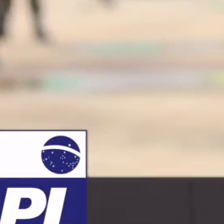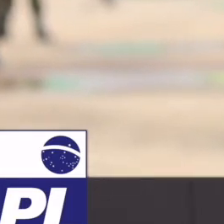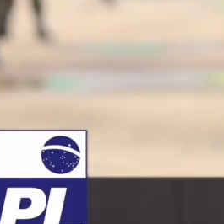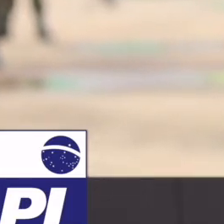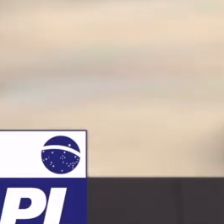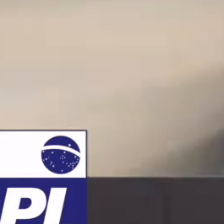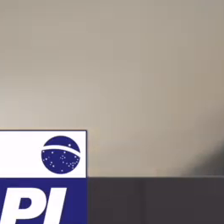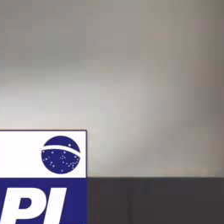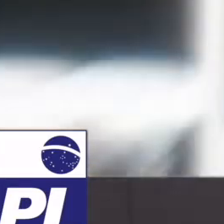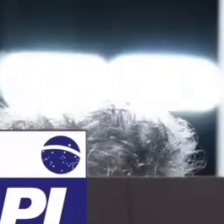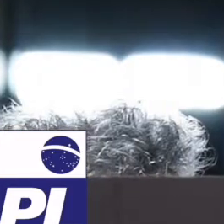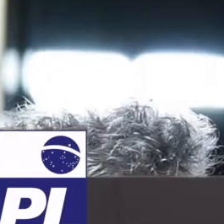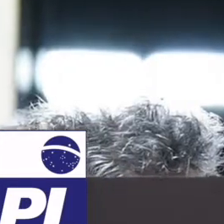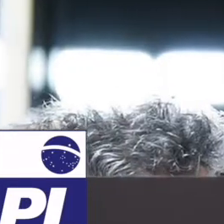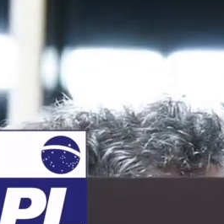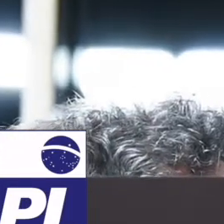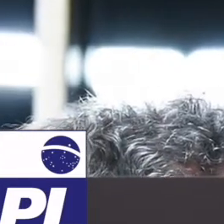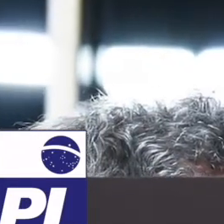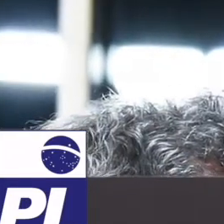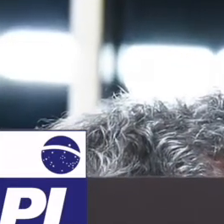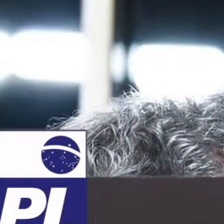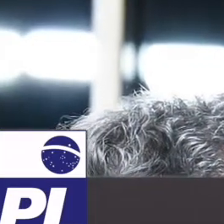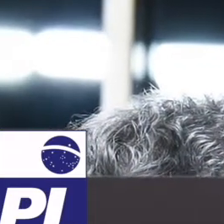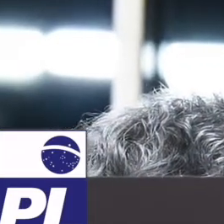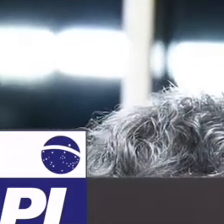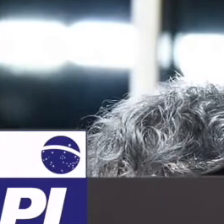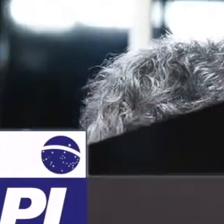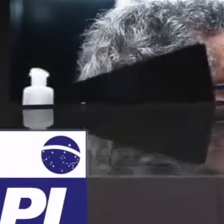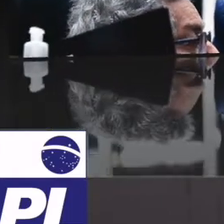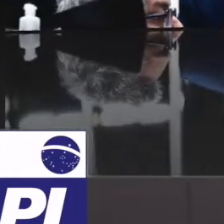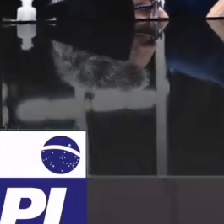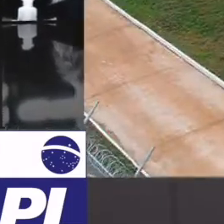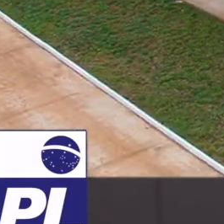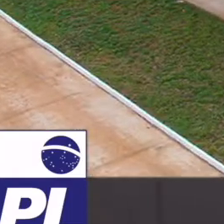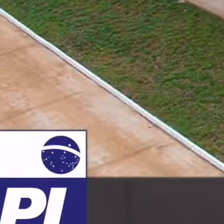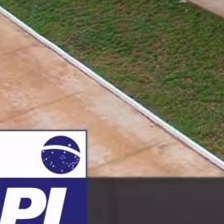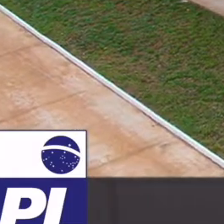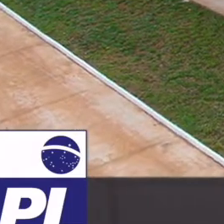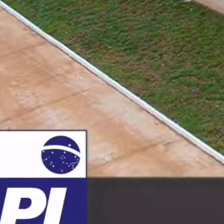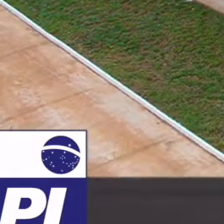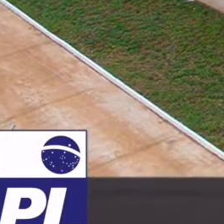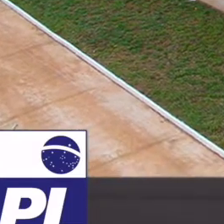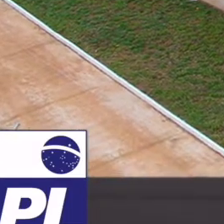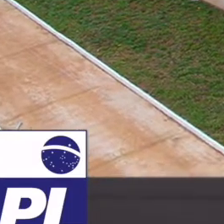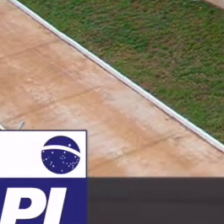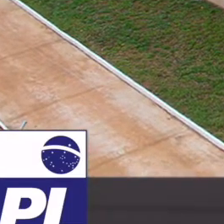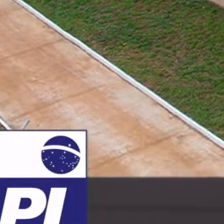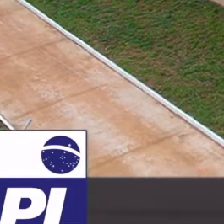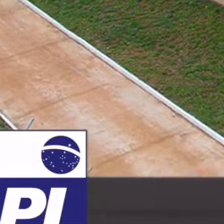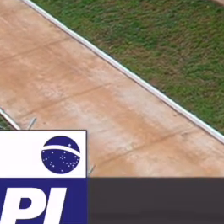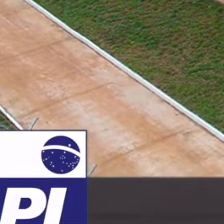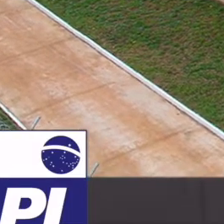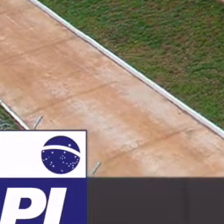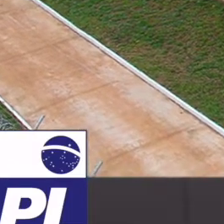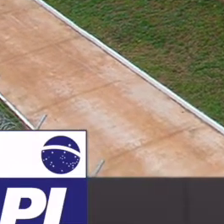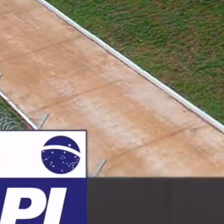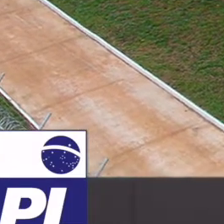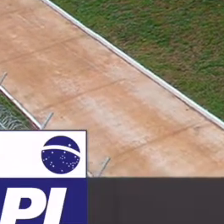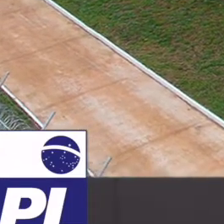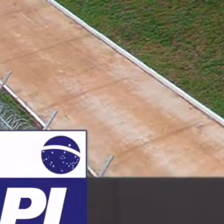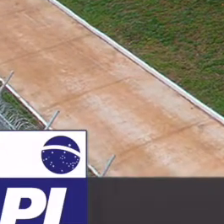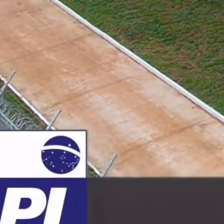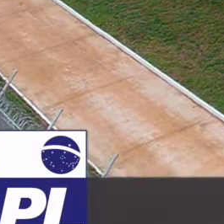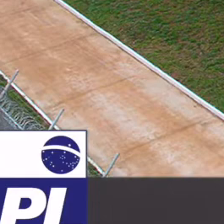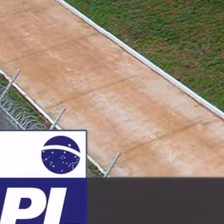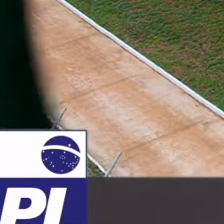Brasil necessita. Após destacar a importância da criação das penitenciárias federais a partir de 2006, para